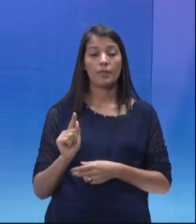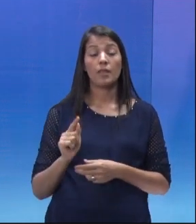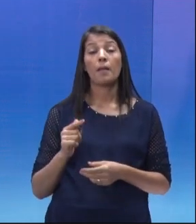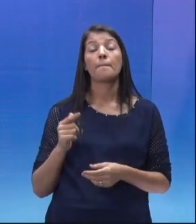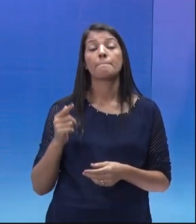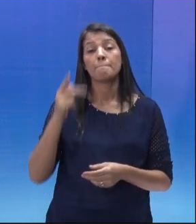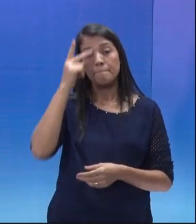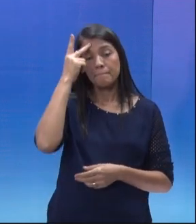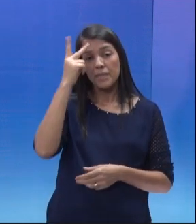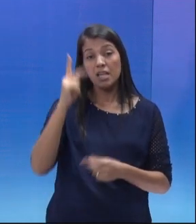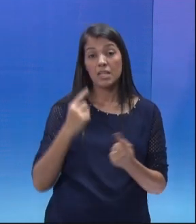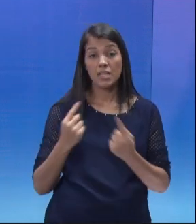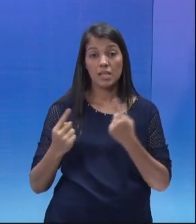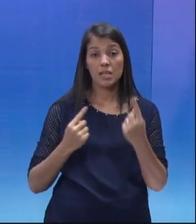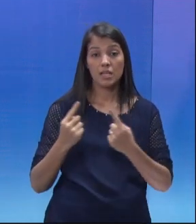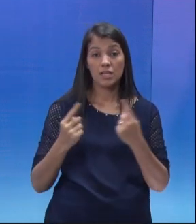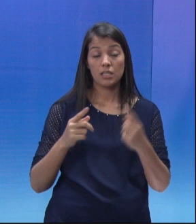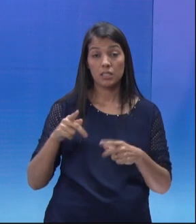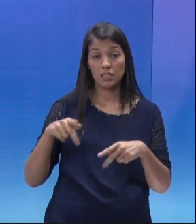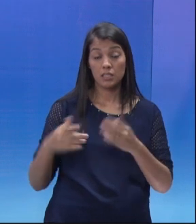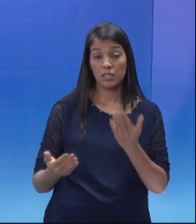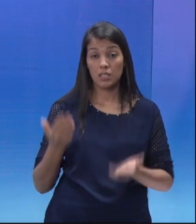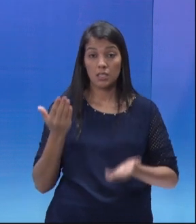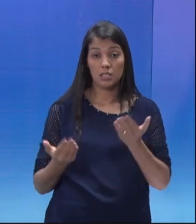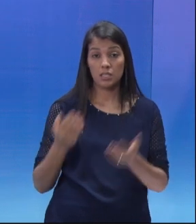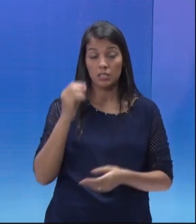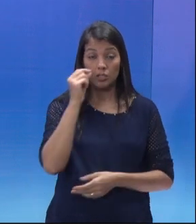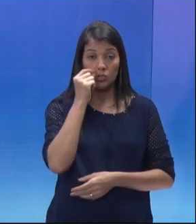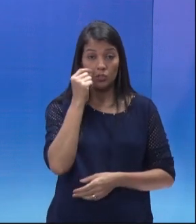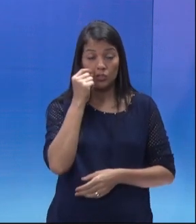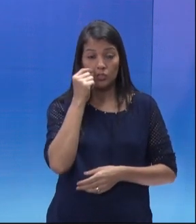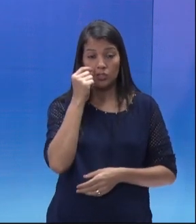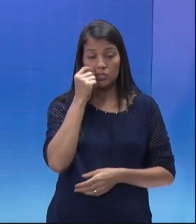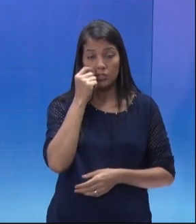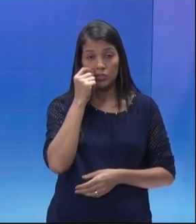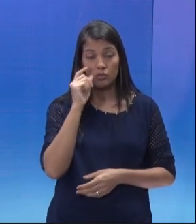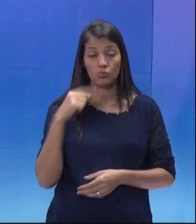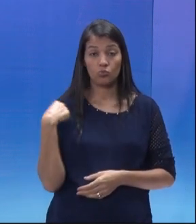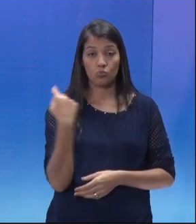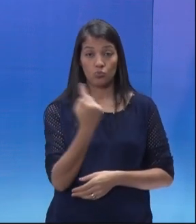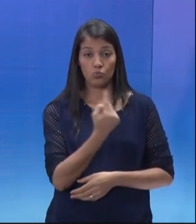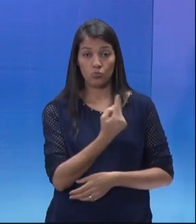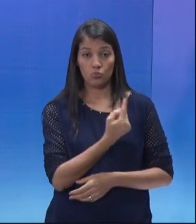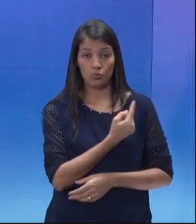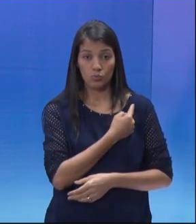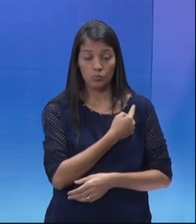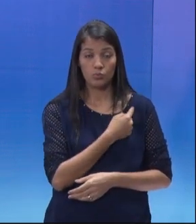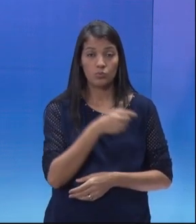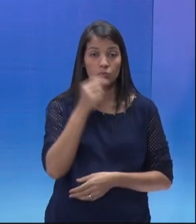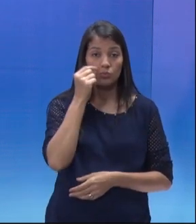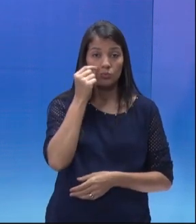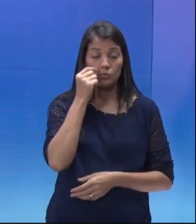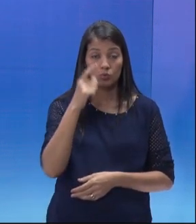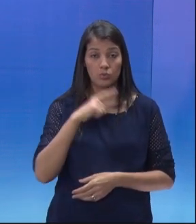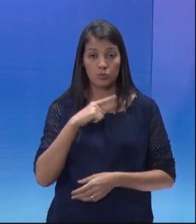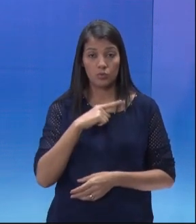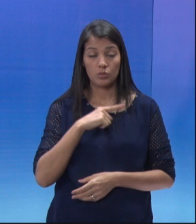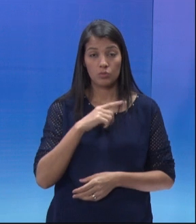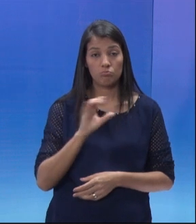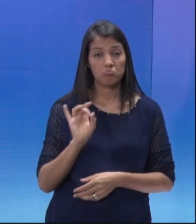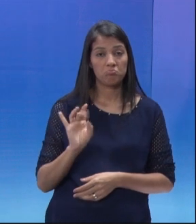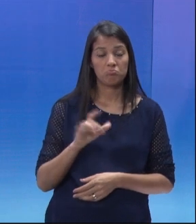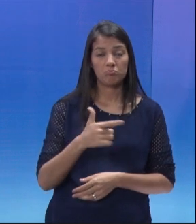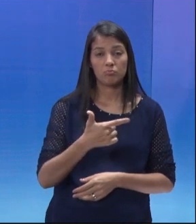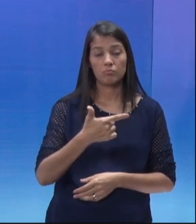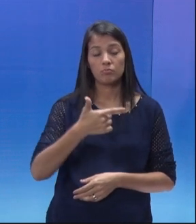quilo de rato. Lembrando que o nosso rato tem apenas 200 gramas. Então, multiplicando cruzado, nós iremos chegar numa